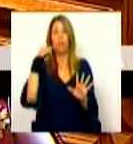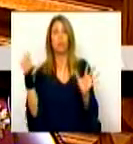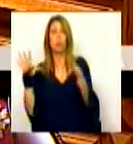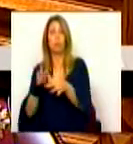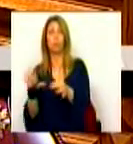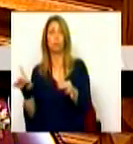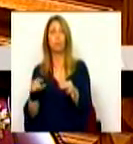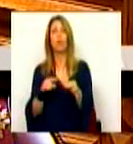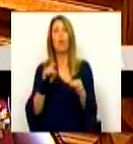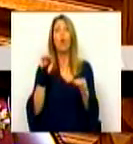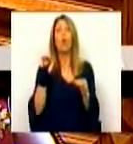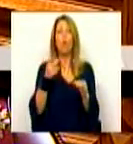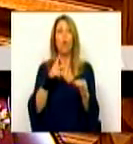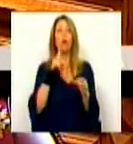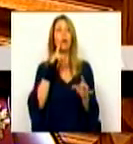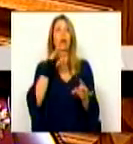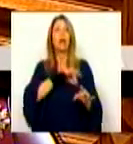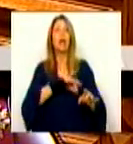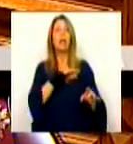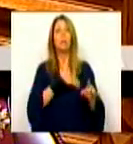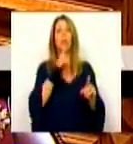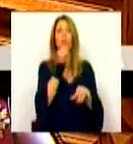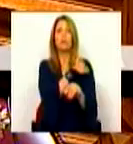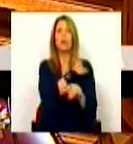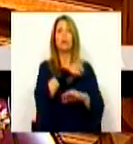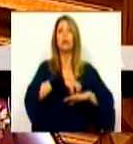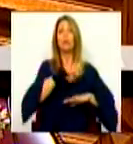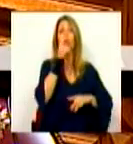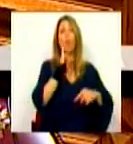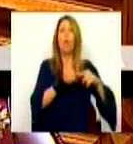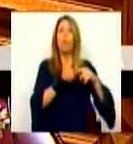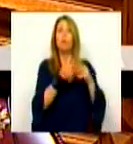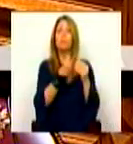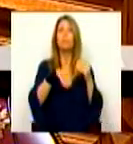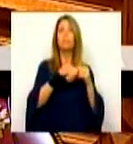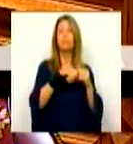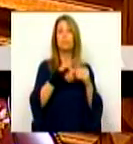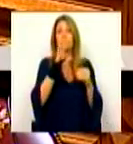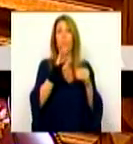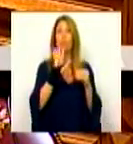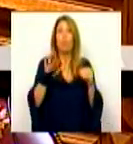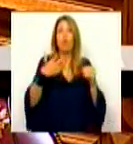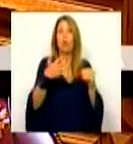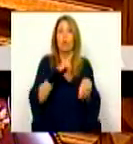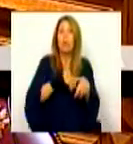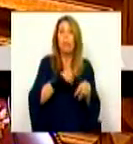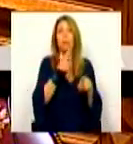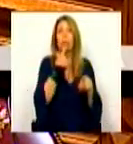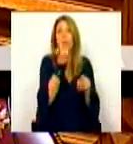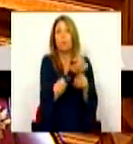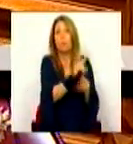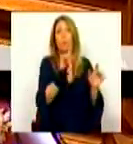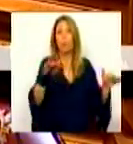ou rendimentos prediais ou de mais-valias que por natureza são ocasionais. E, portanto, exploração